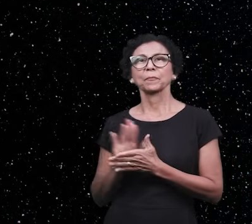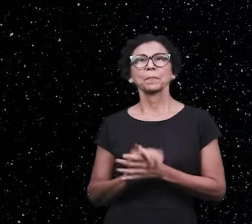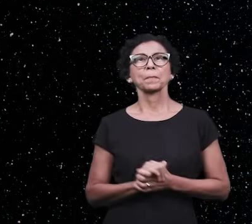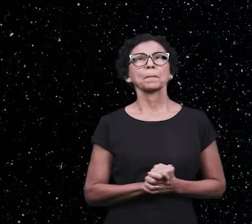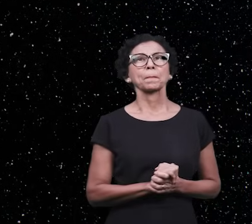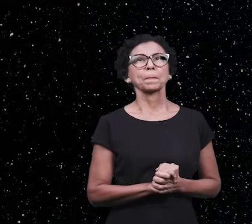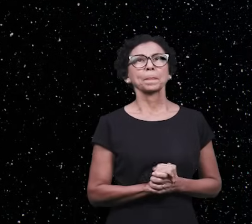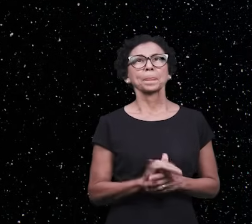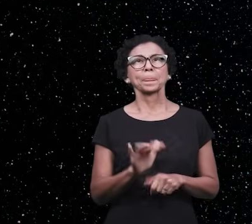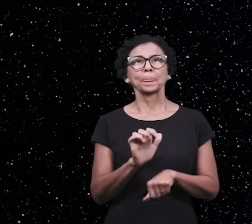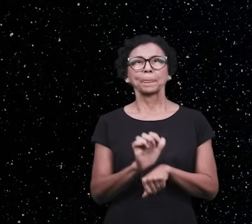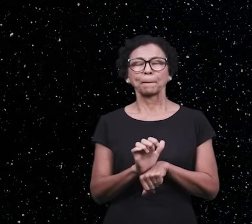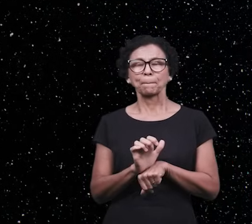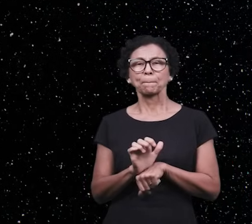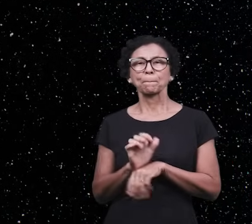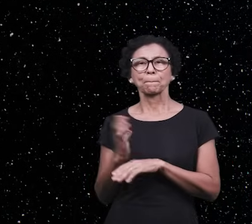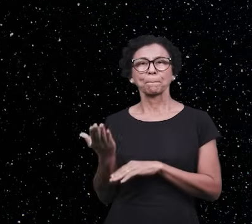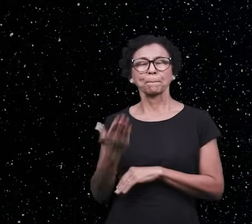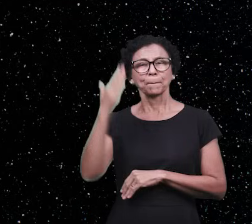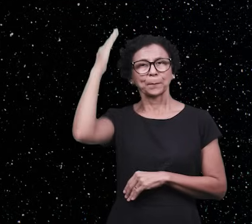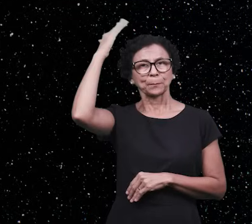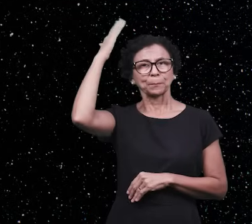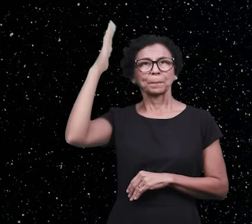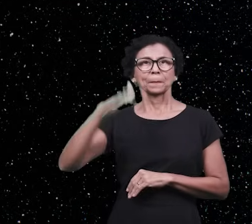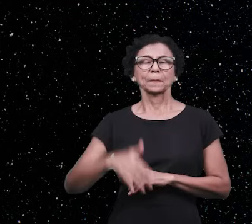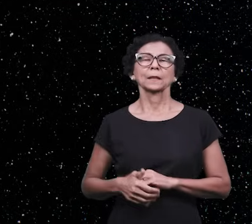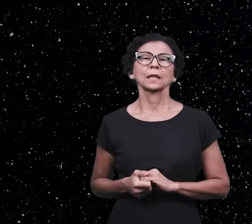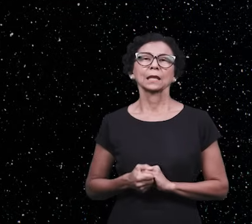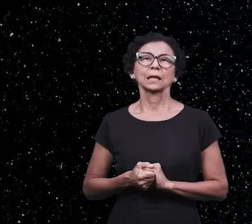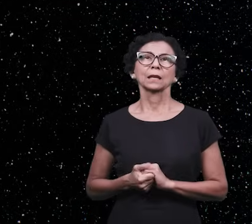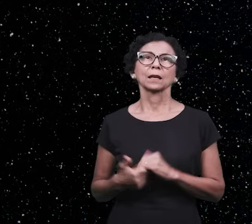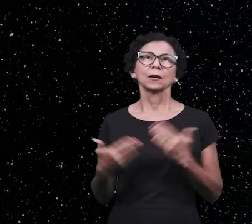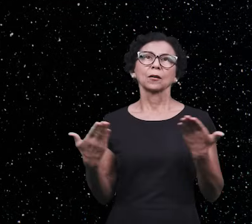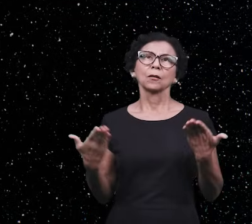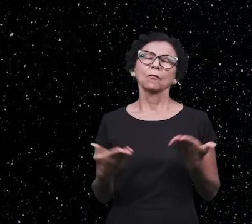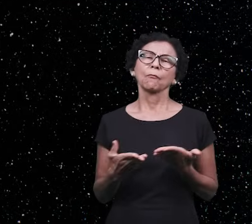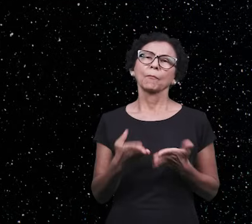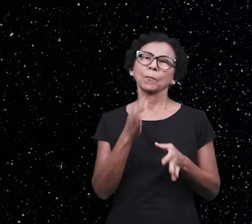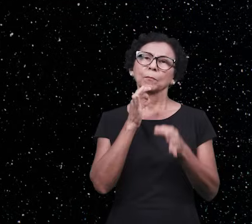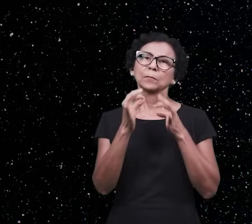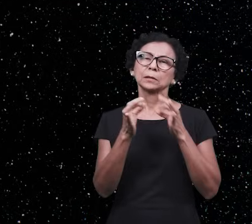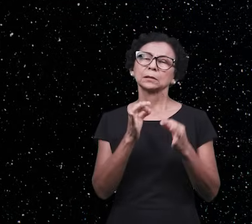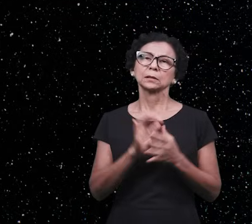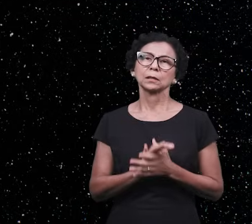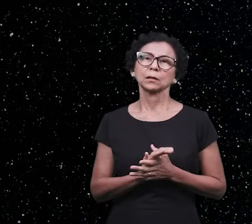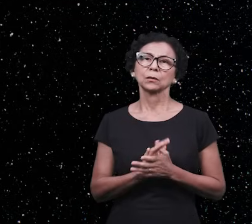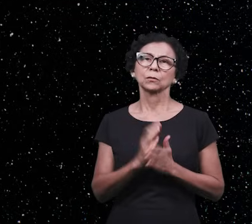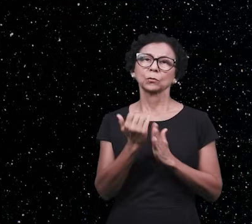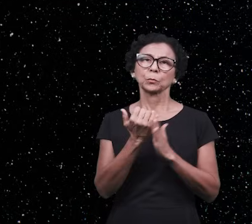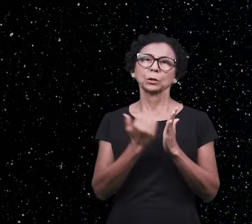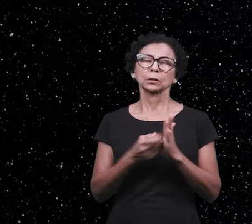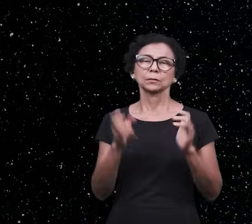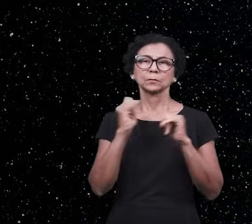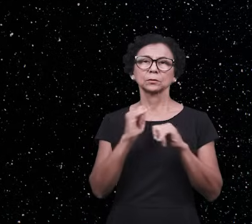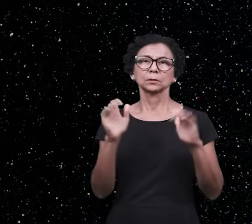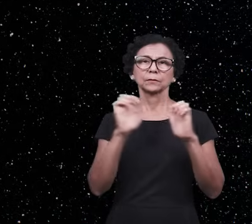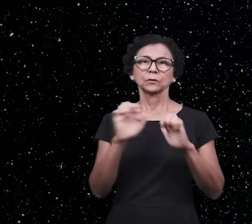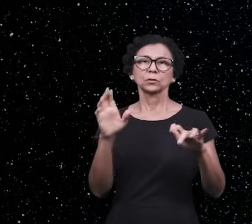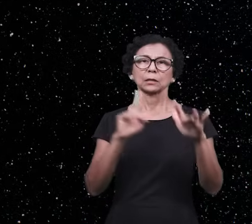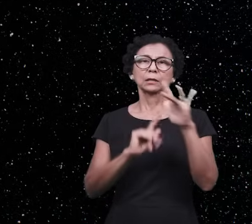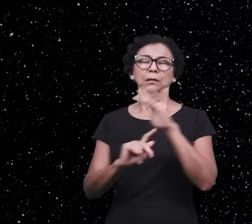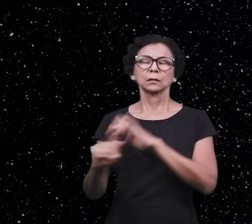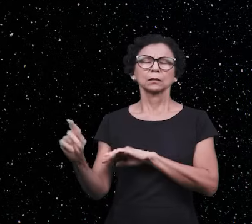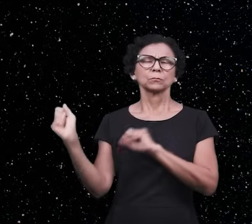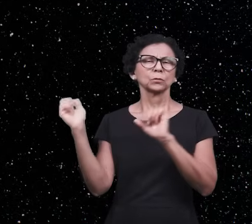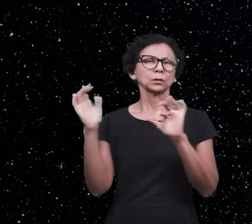na cidade de Curitiba, do Ministério do Pastor Hamilton Santos. E hoje eu vim falar sobre a bênção que tem sido o programa Anunciando o Evangelho Eterno,